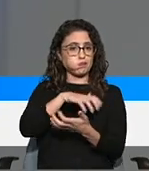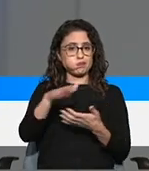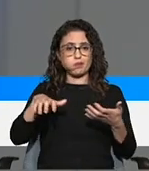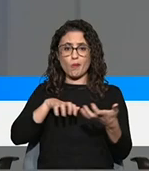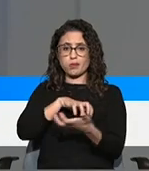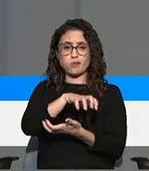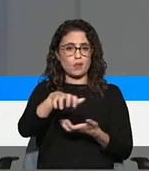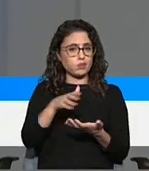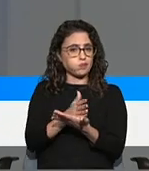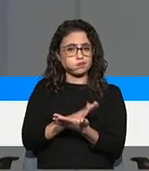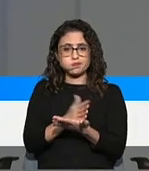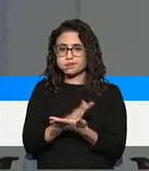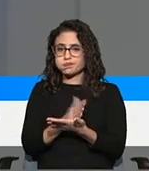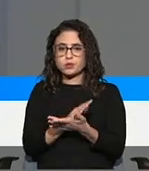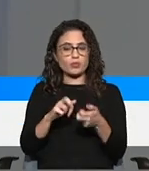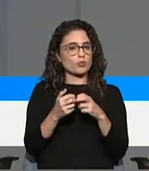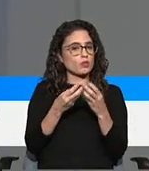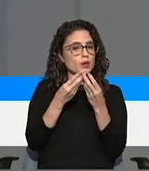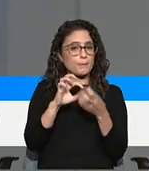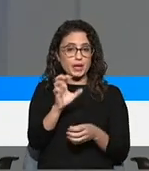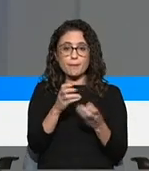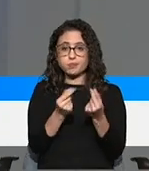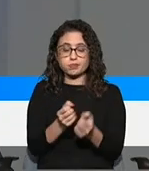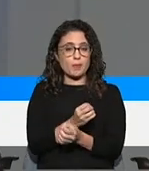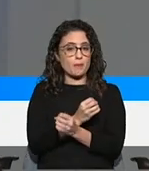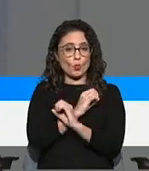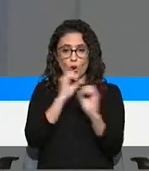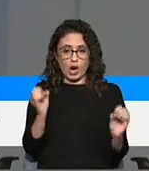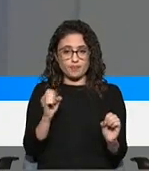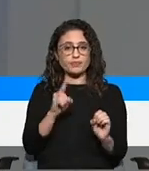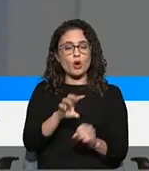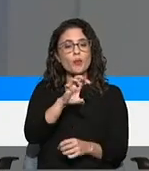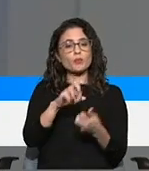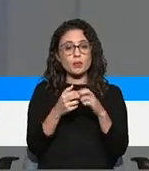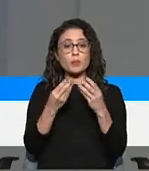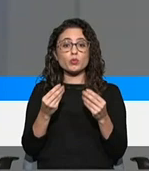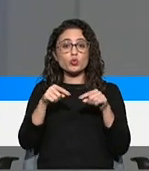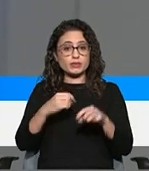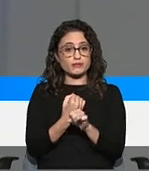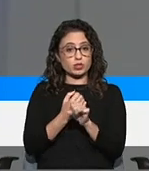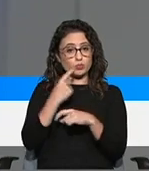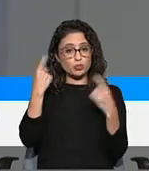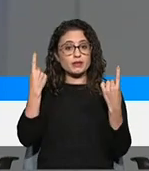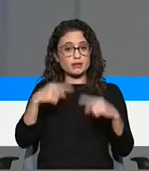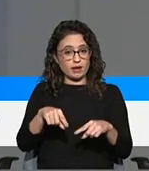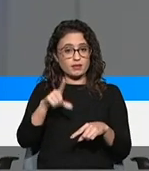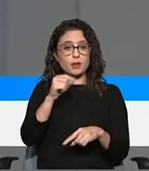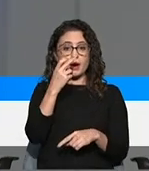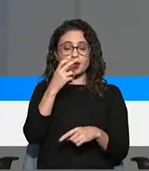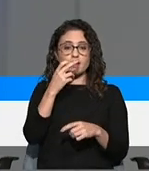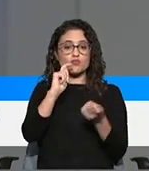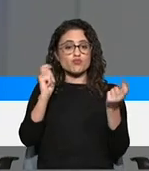incoerência e da não resolução dos problemas do país e portanto muitos dos problemas que hoje Vemos nos serviços públicos e da falta de reforma de reformas